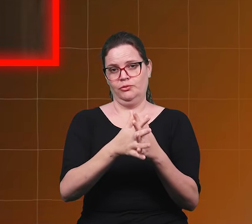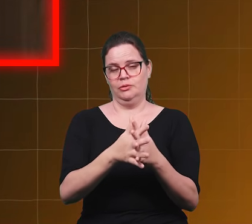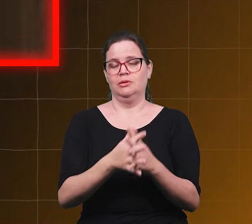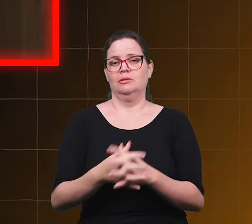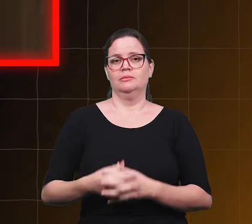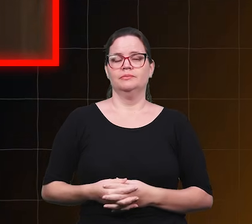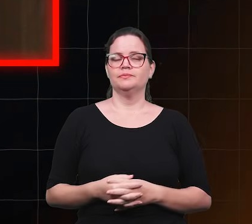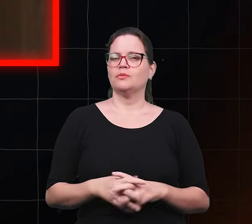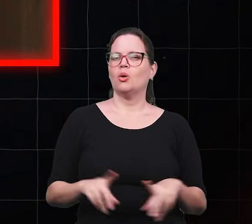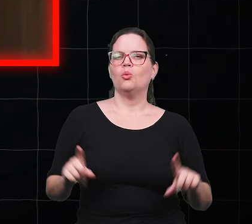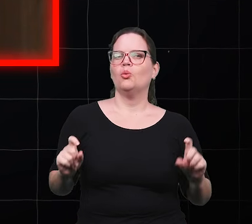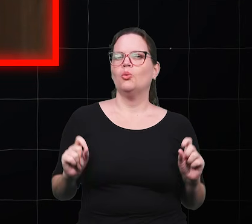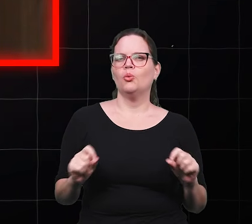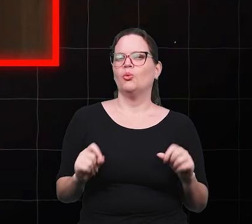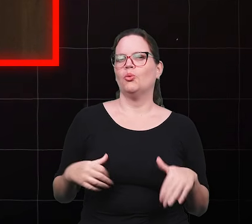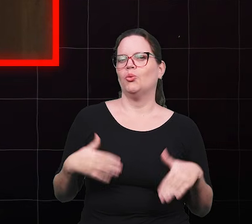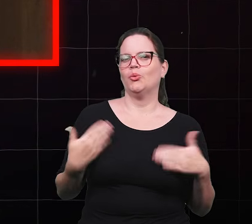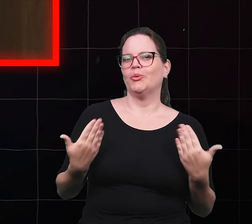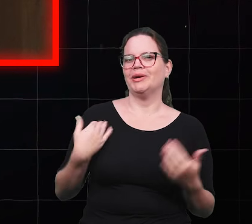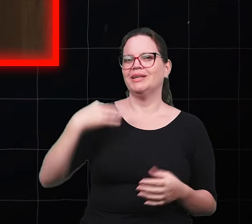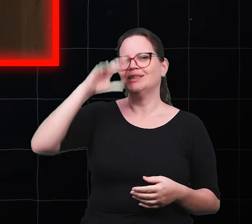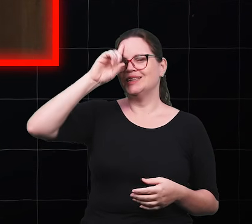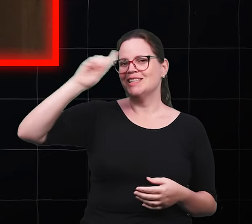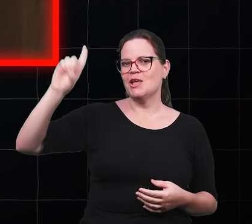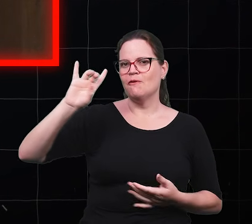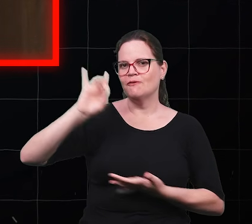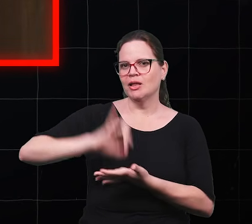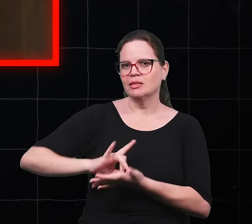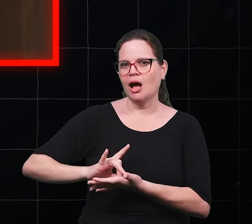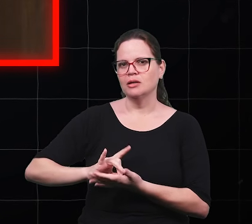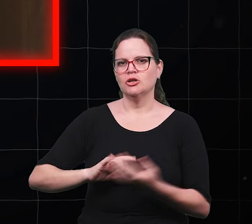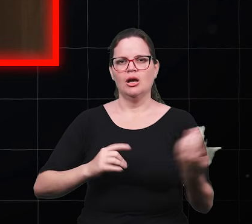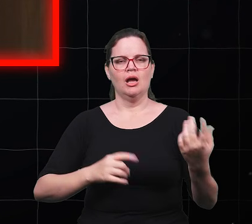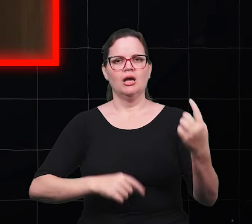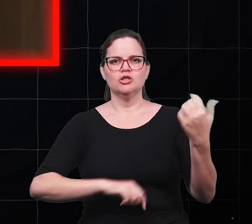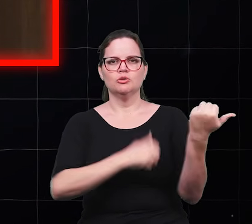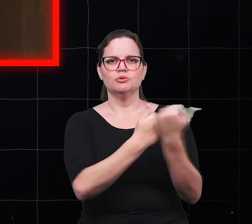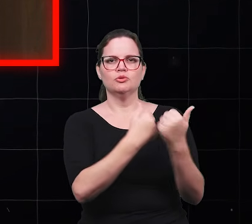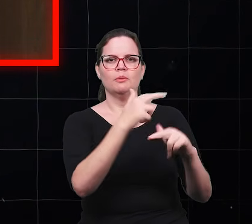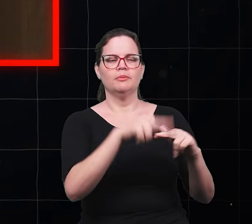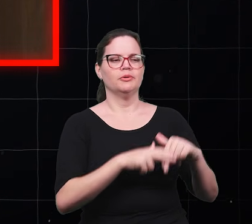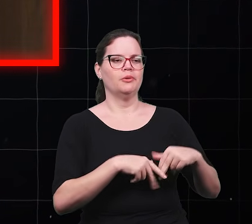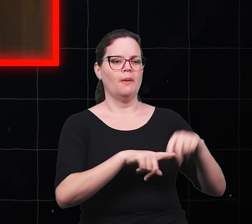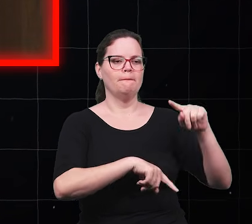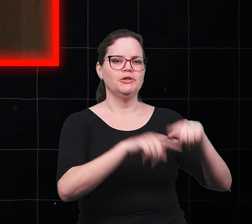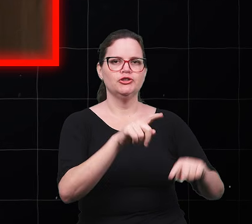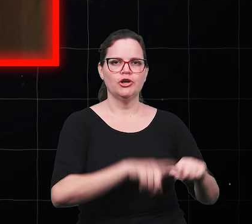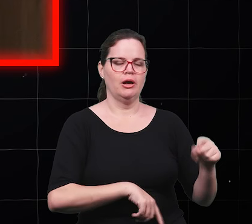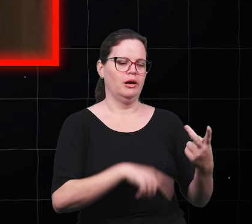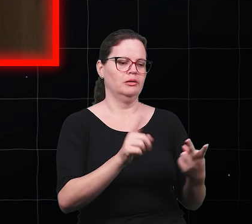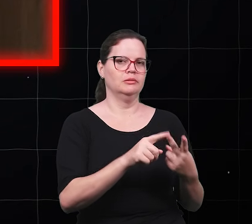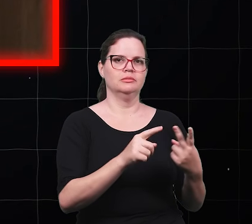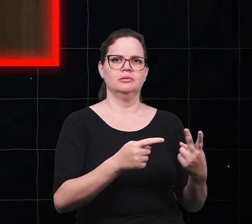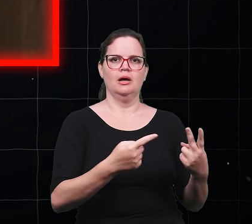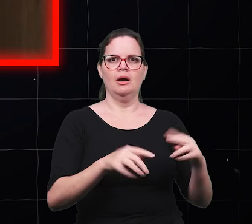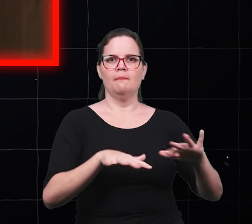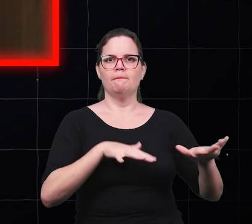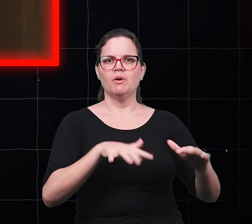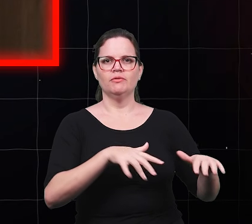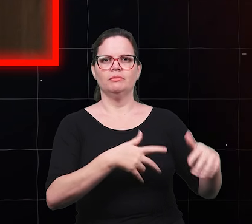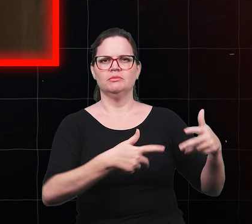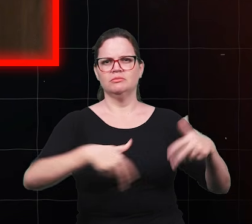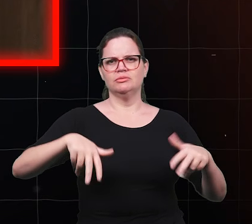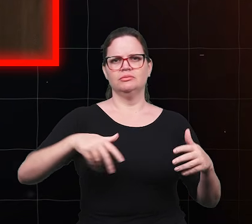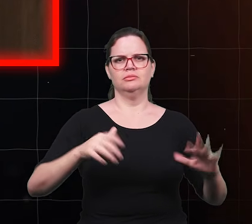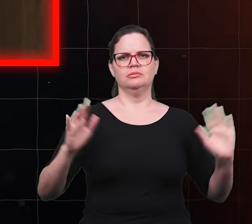que é a real presença de Deus e confundindo isso com objetos, como dissemos, né, com movimentos,